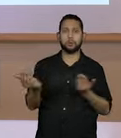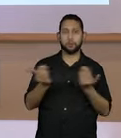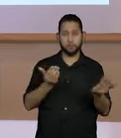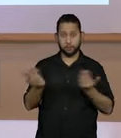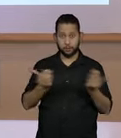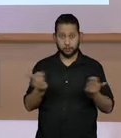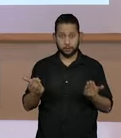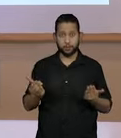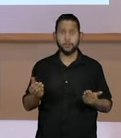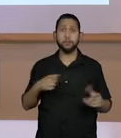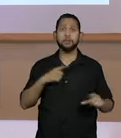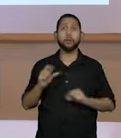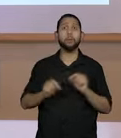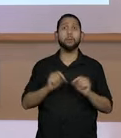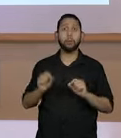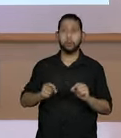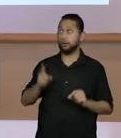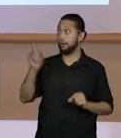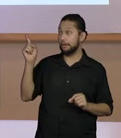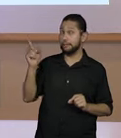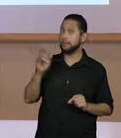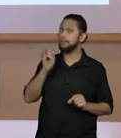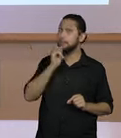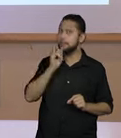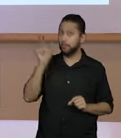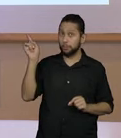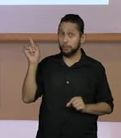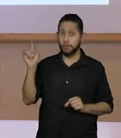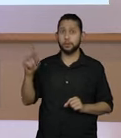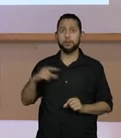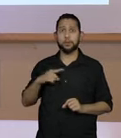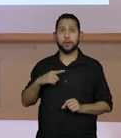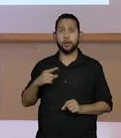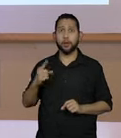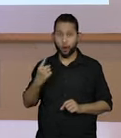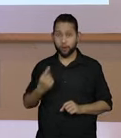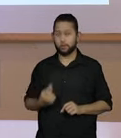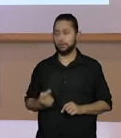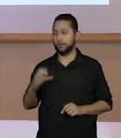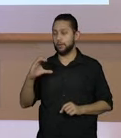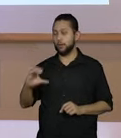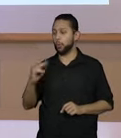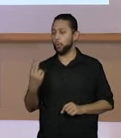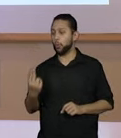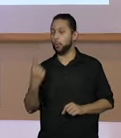temos, então, aqui neste caso, 1,